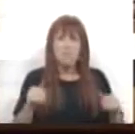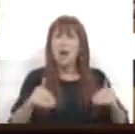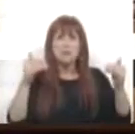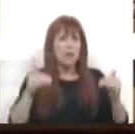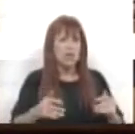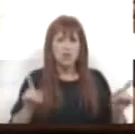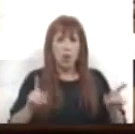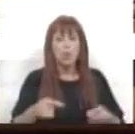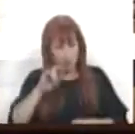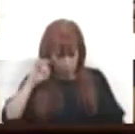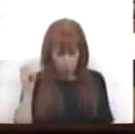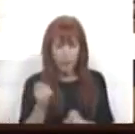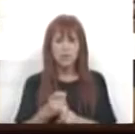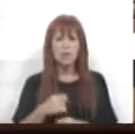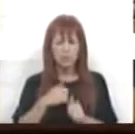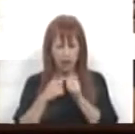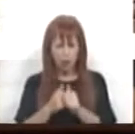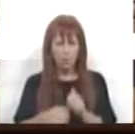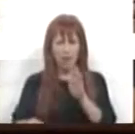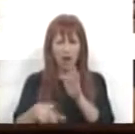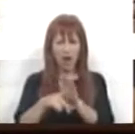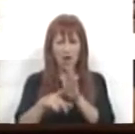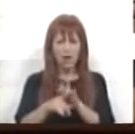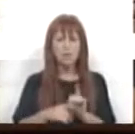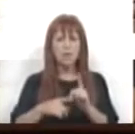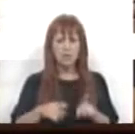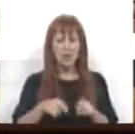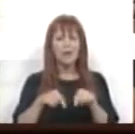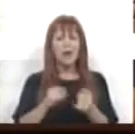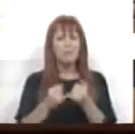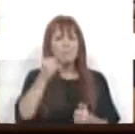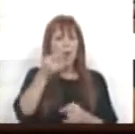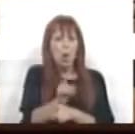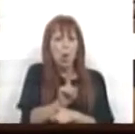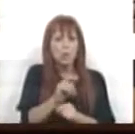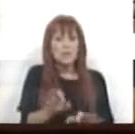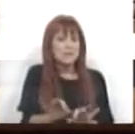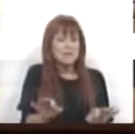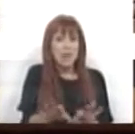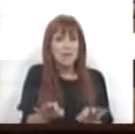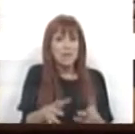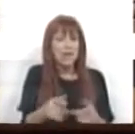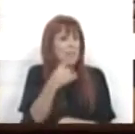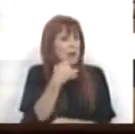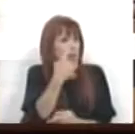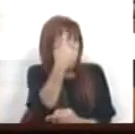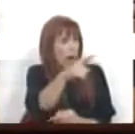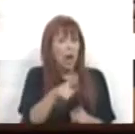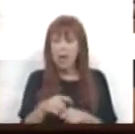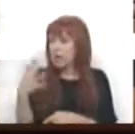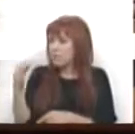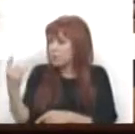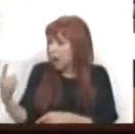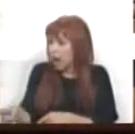nada mais do que a exigência que se cumpra a lei e que se tenha neste automatismo o mesmo que existe na Inglaterra, que existe